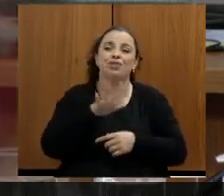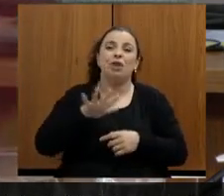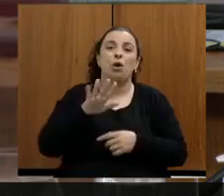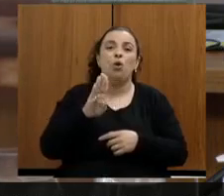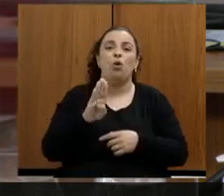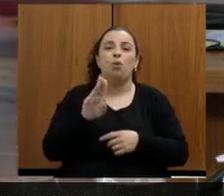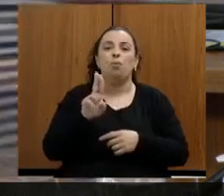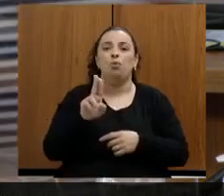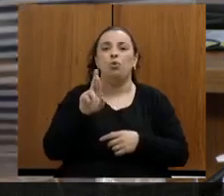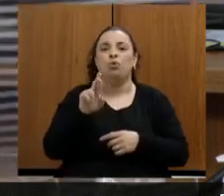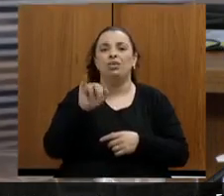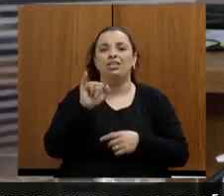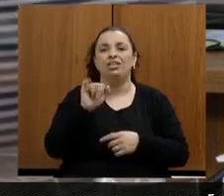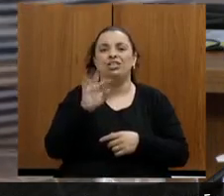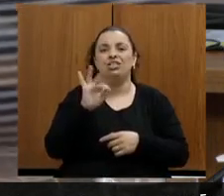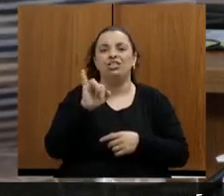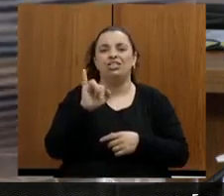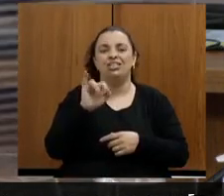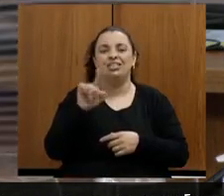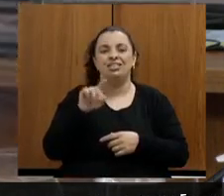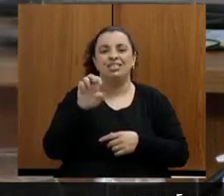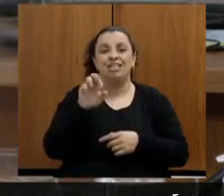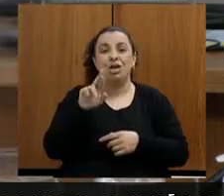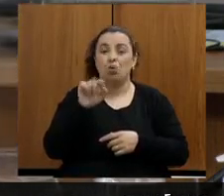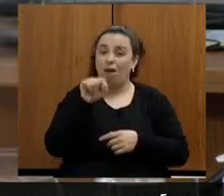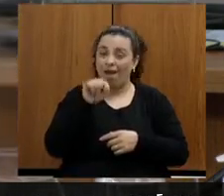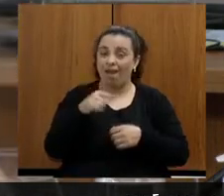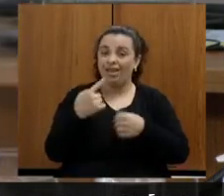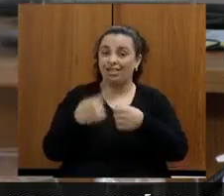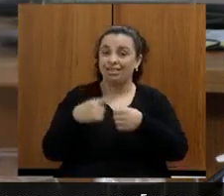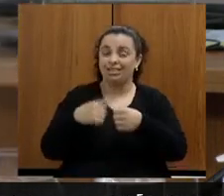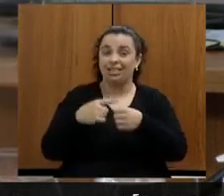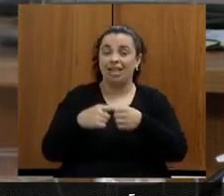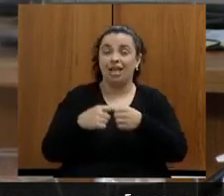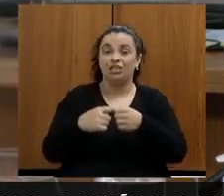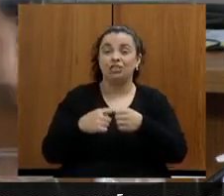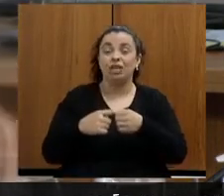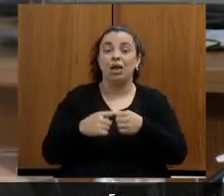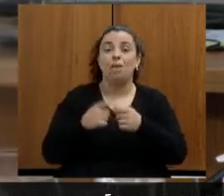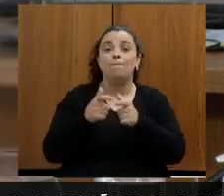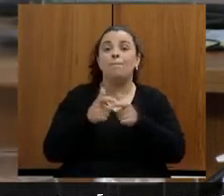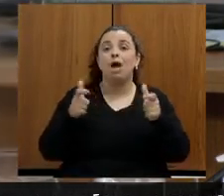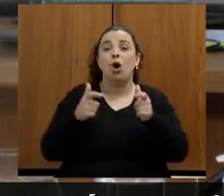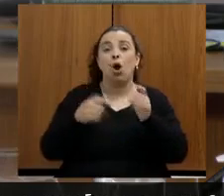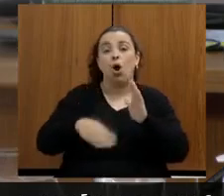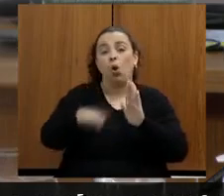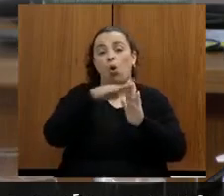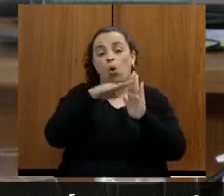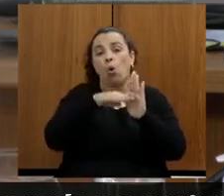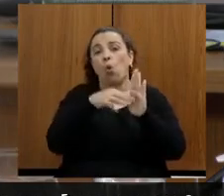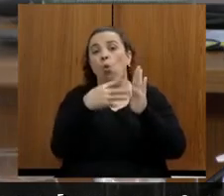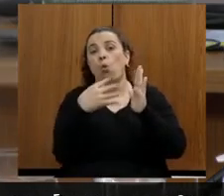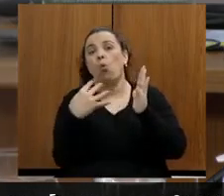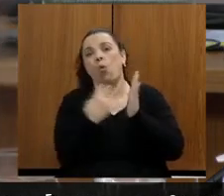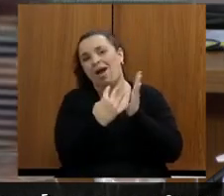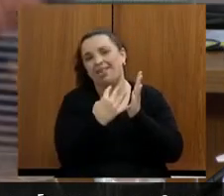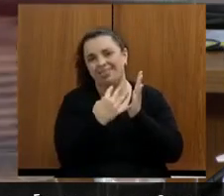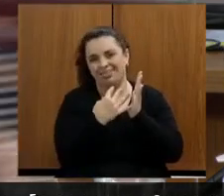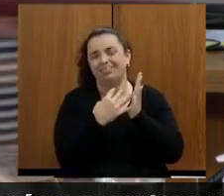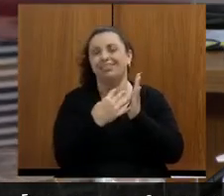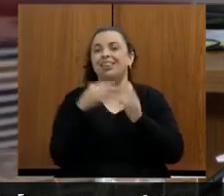a terceira é a quarta maior cidade de Minas Gerais e tem que 320 km de rio São Francisco